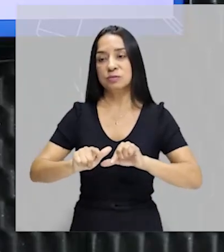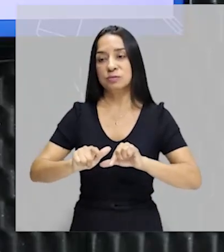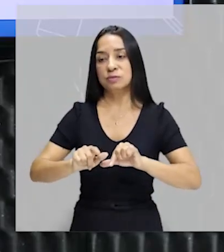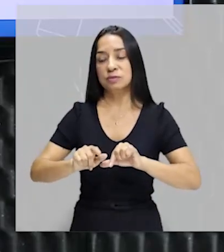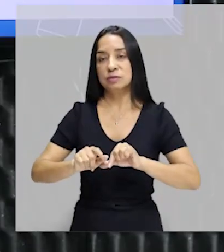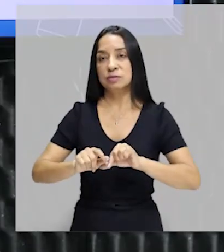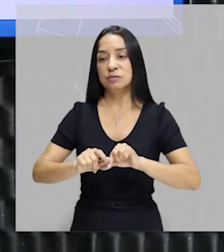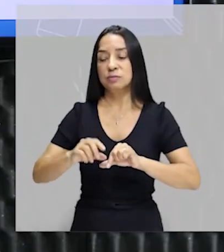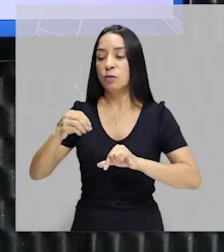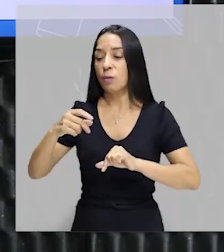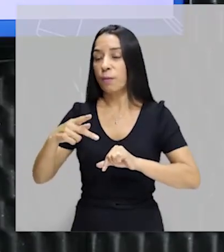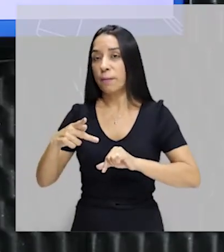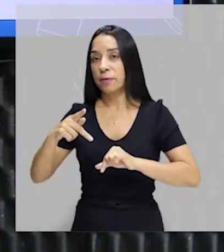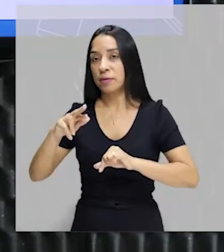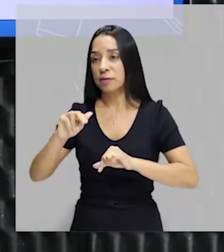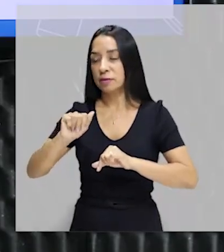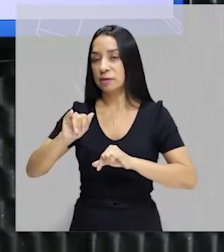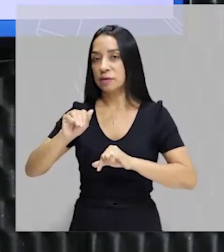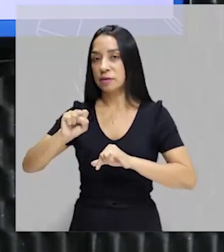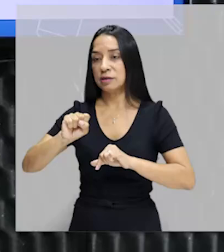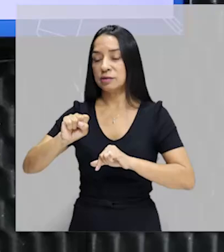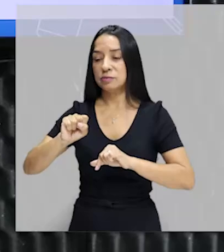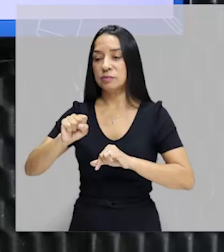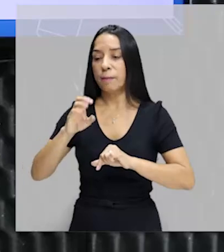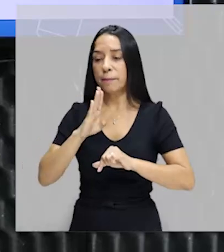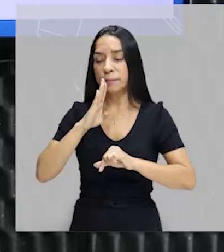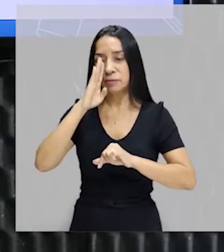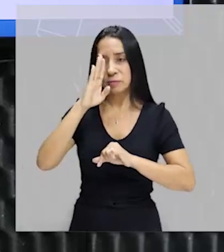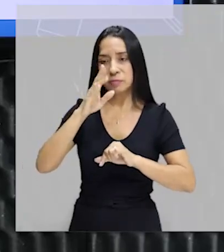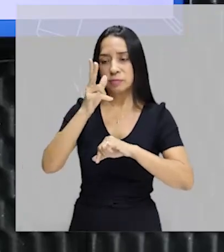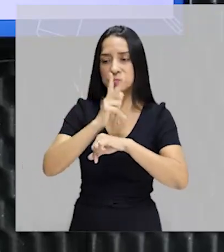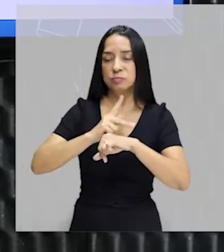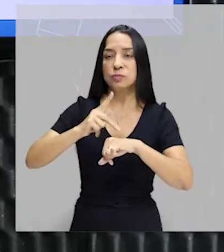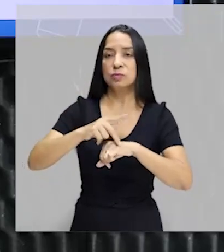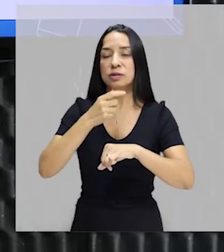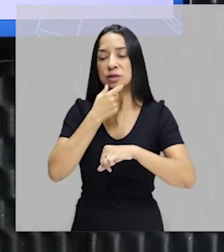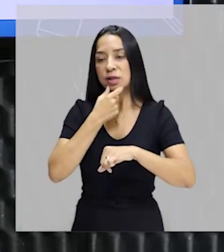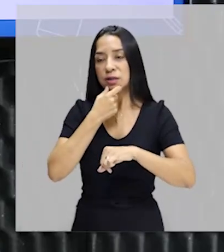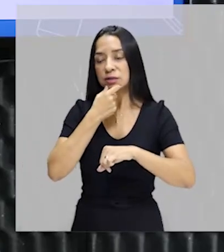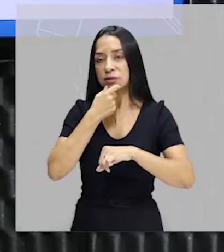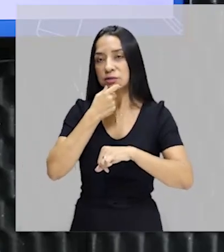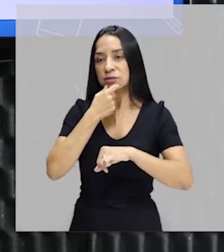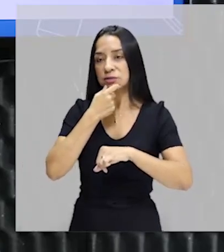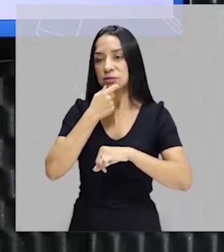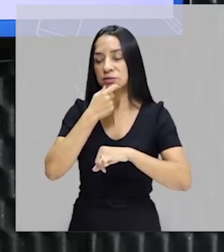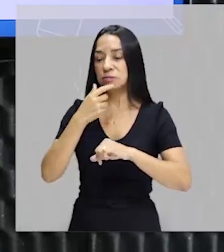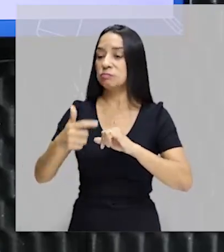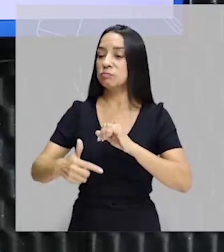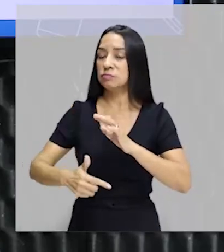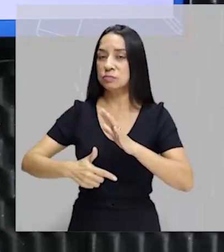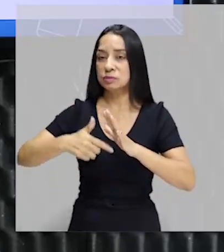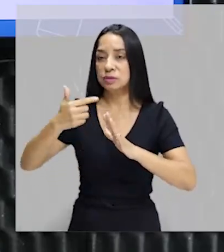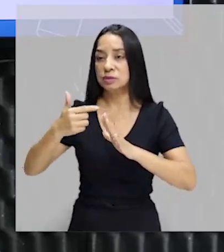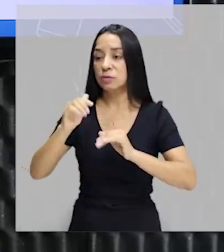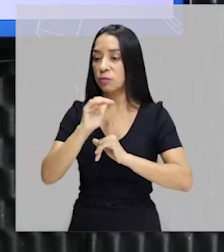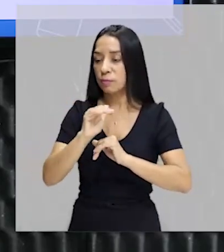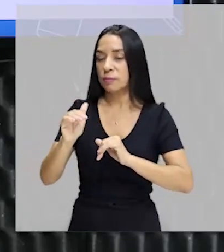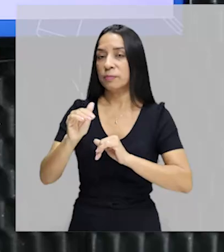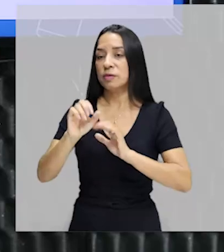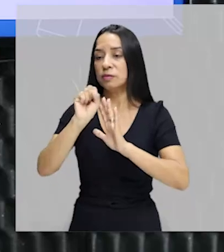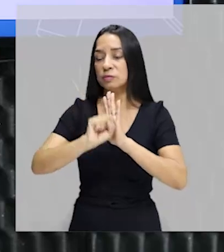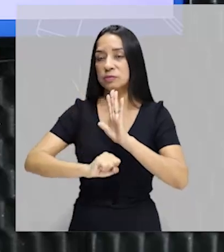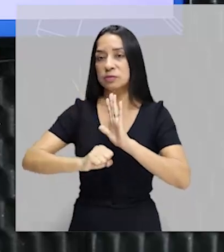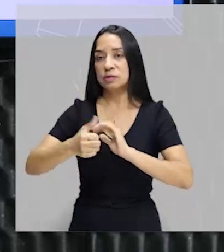operários, principalmente ali na Inglaterra, da segunda metade do século XVIII e do início do século